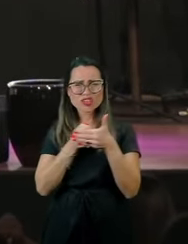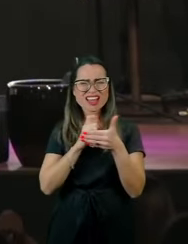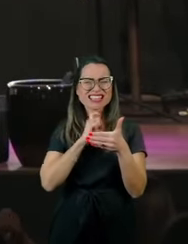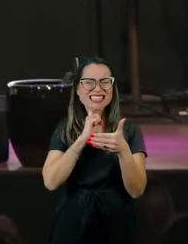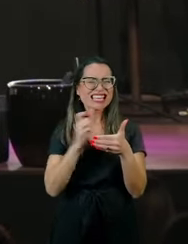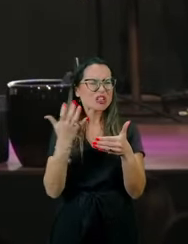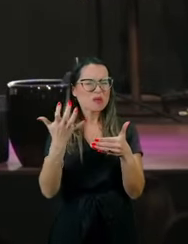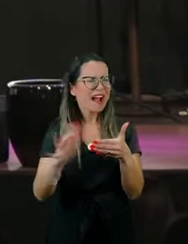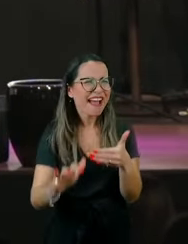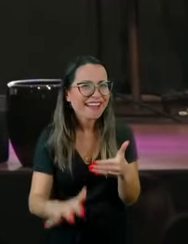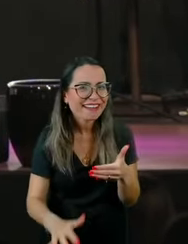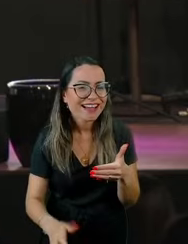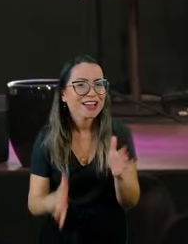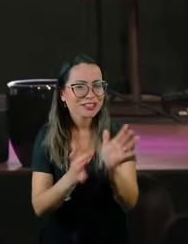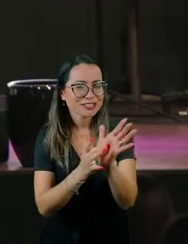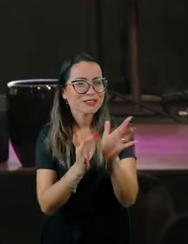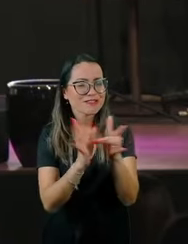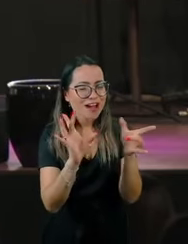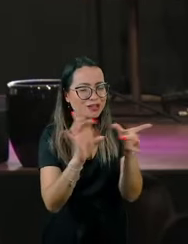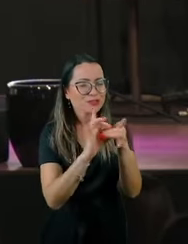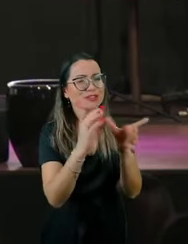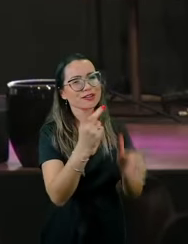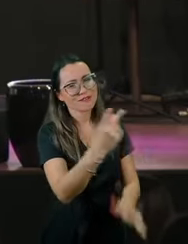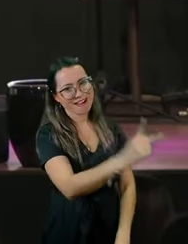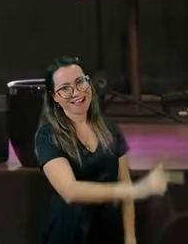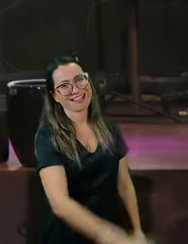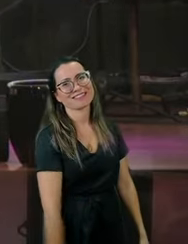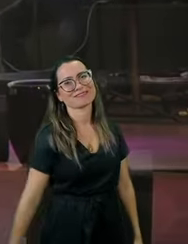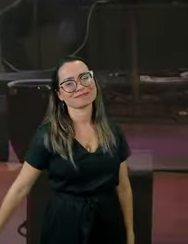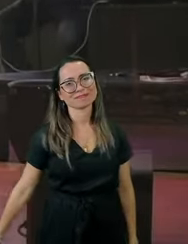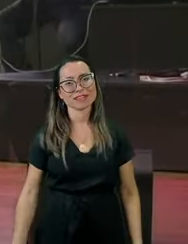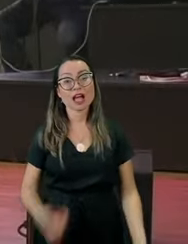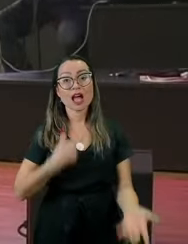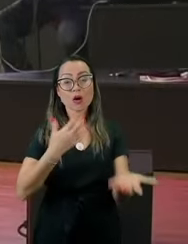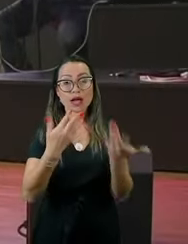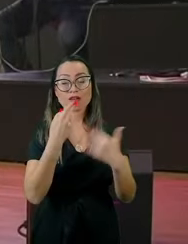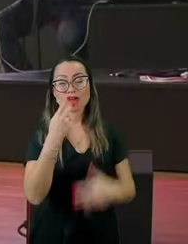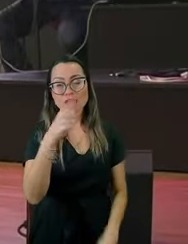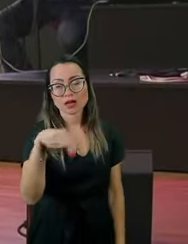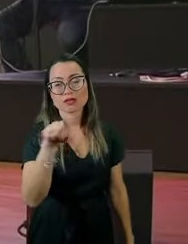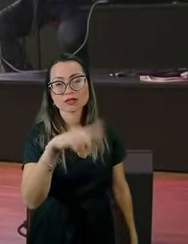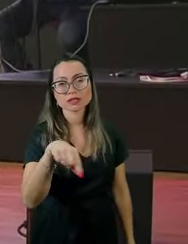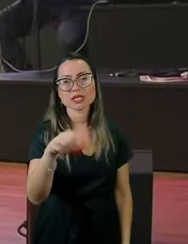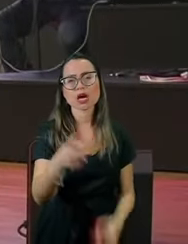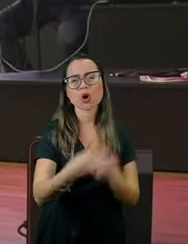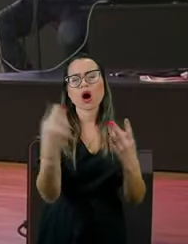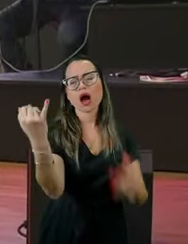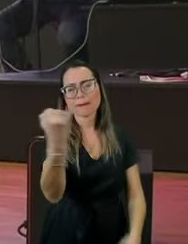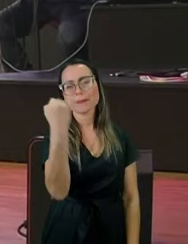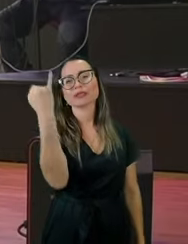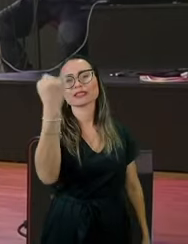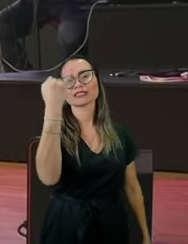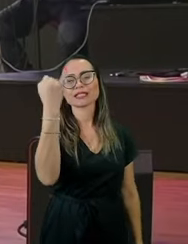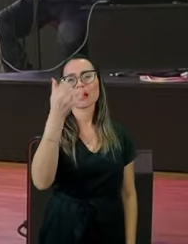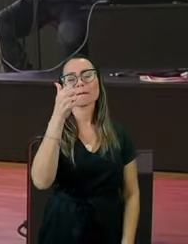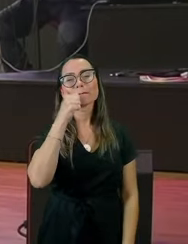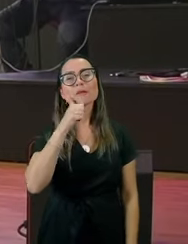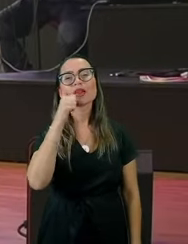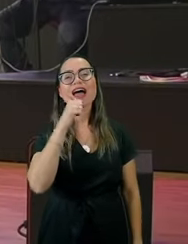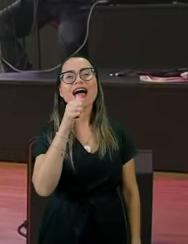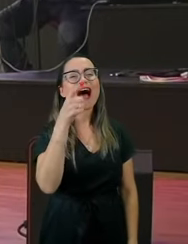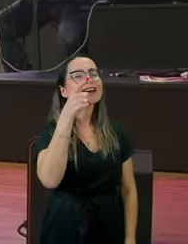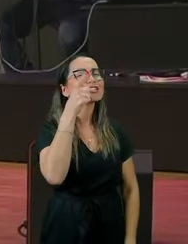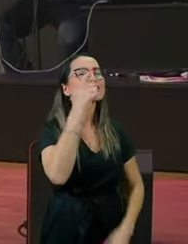E eu queria falar uma coisa importante agora para as mulheres que estão me assistindo pelo YouTube, estão ao vivo agora, mas também